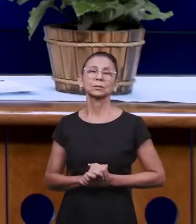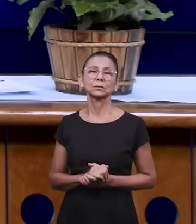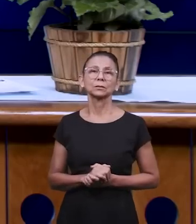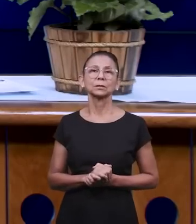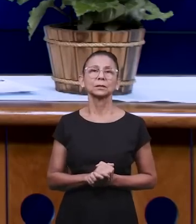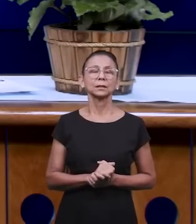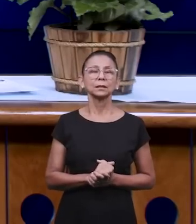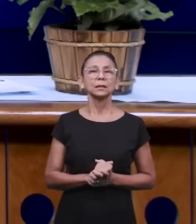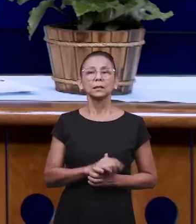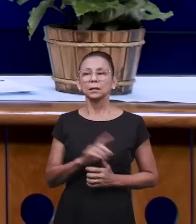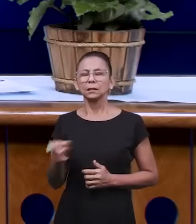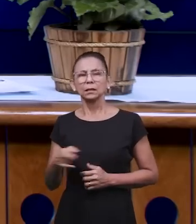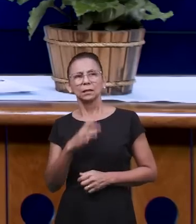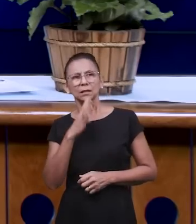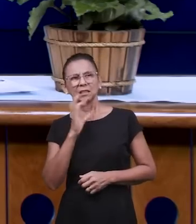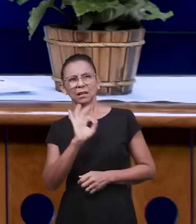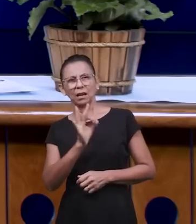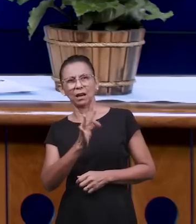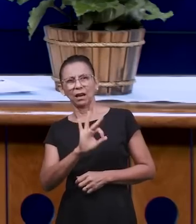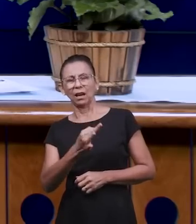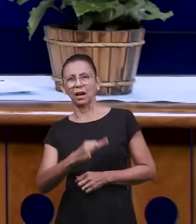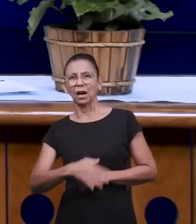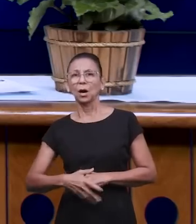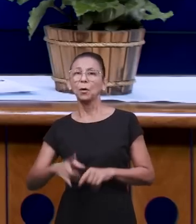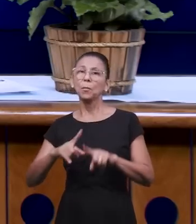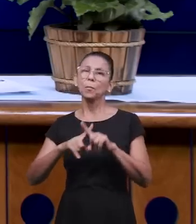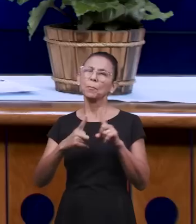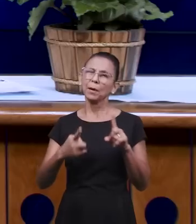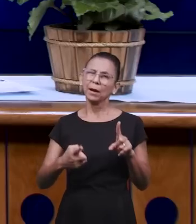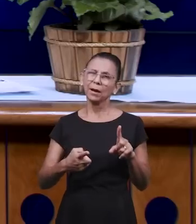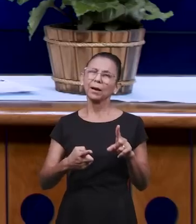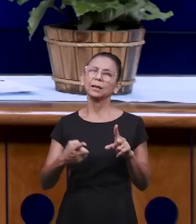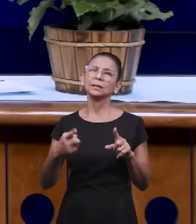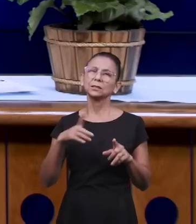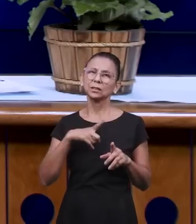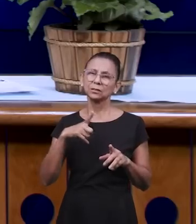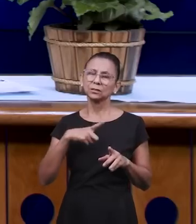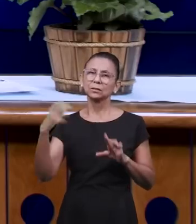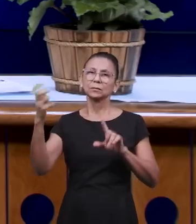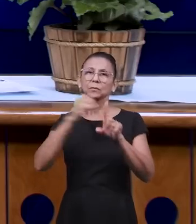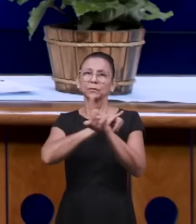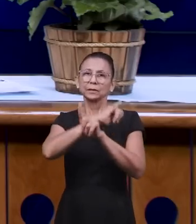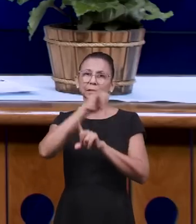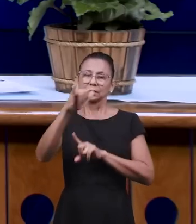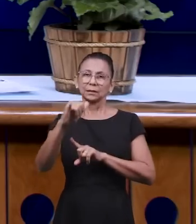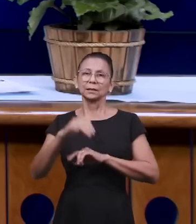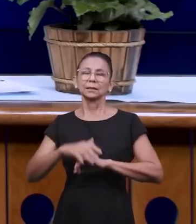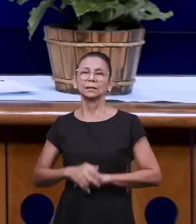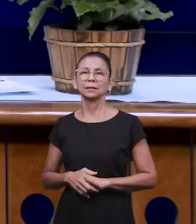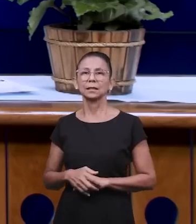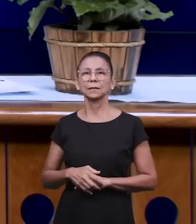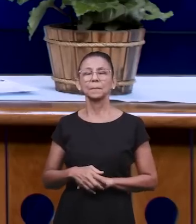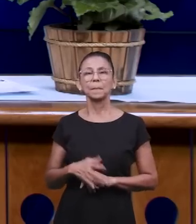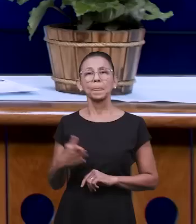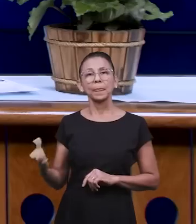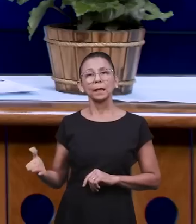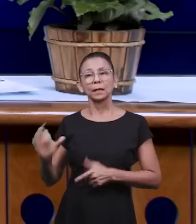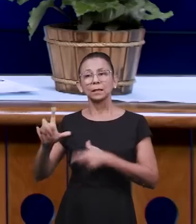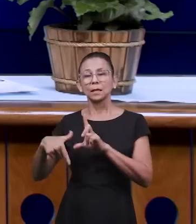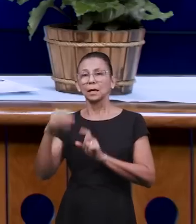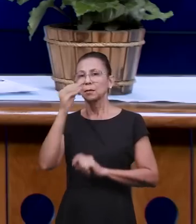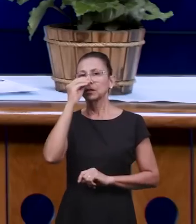tipo notável do Messias. Mas Israel só enxerga o Messias como o Messias rei. E Jesus veio de uma forma